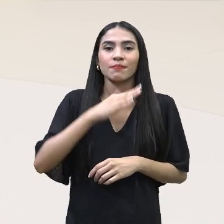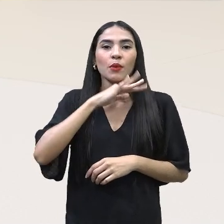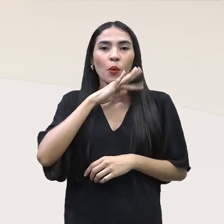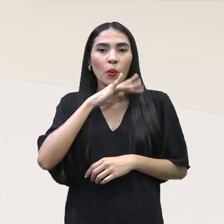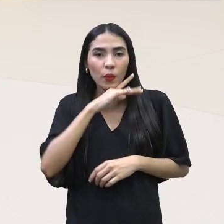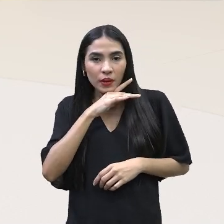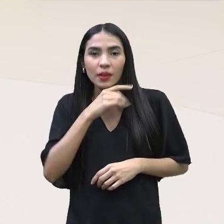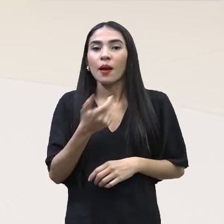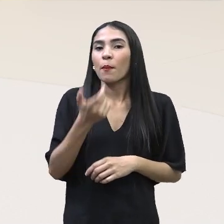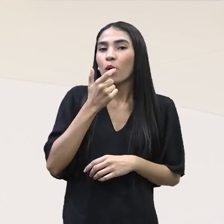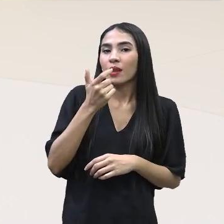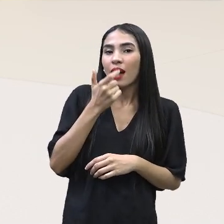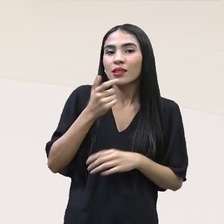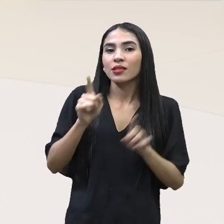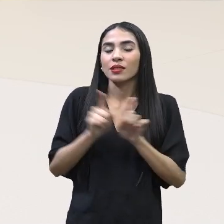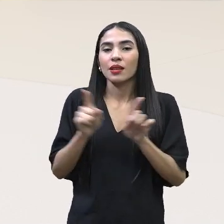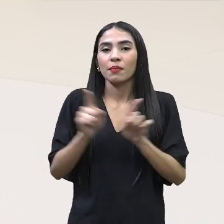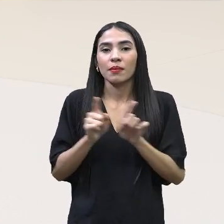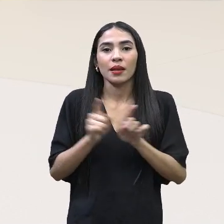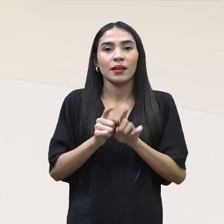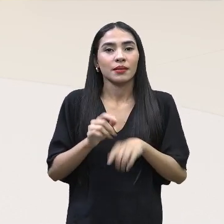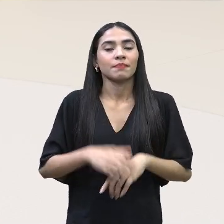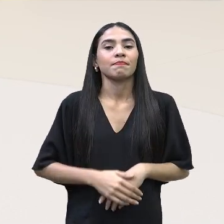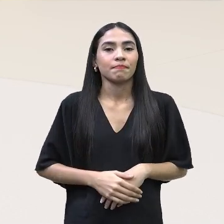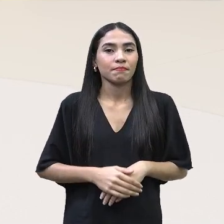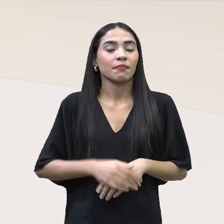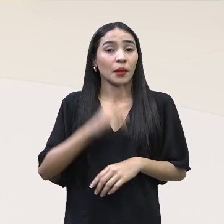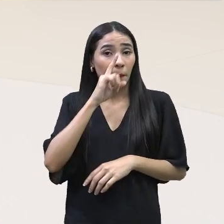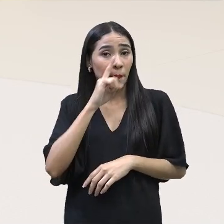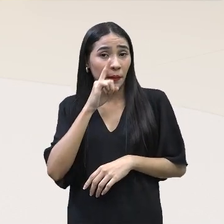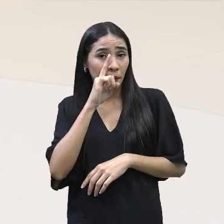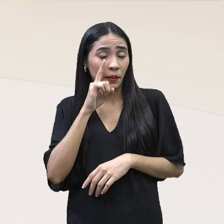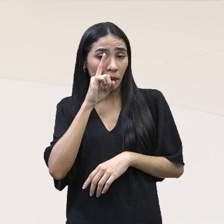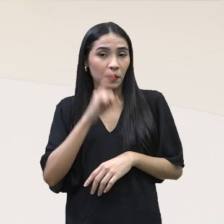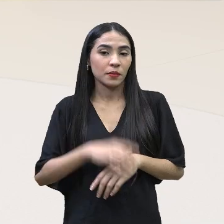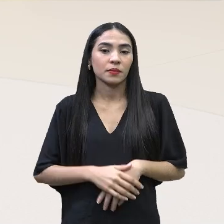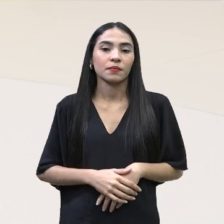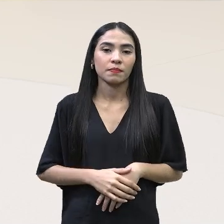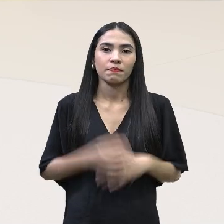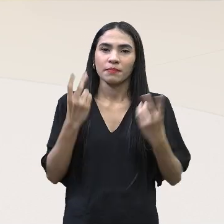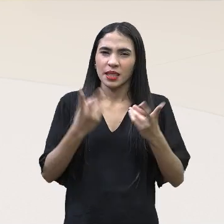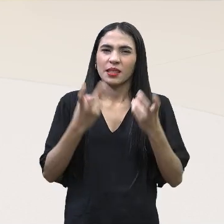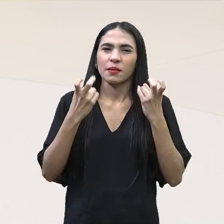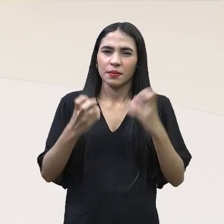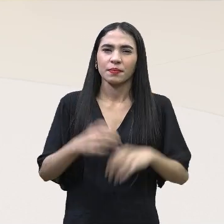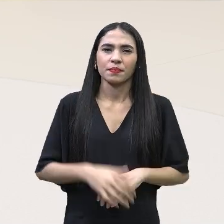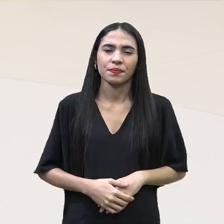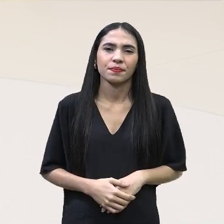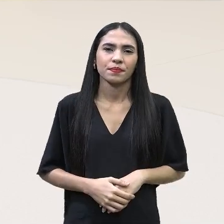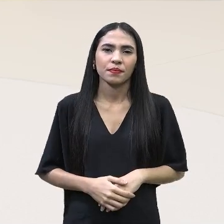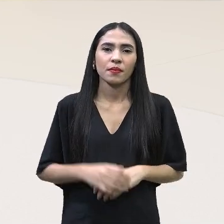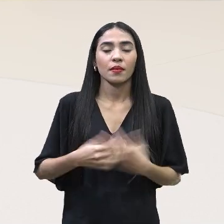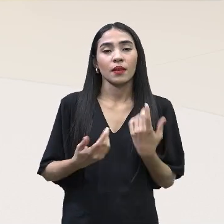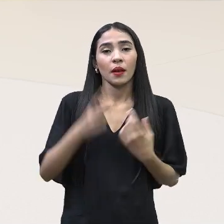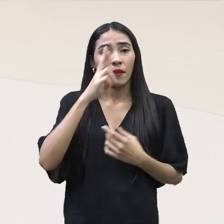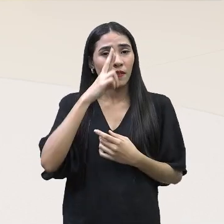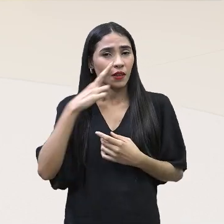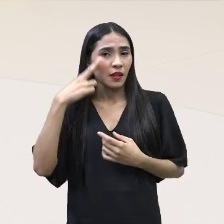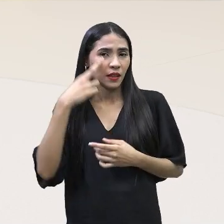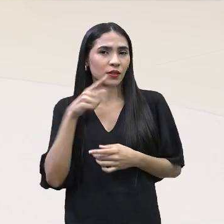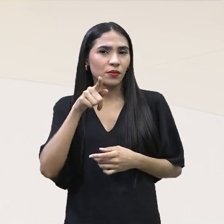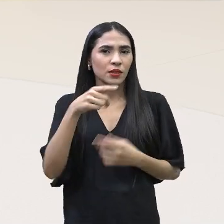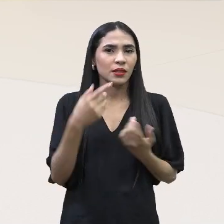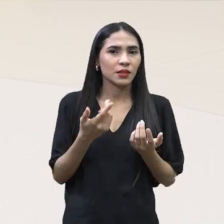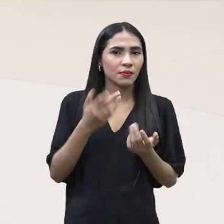bolacha, a bolacha já é doce. O recheio muito mais, veja o mal que faz, né? O refrigerante, vocês